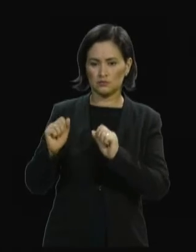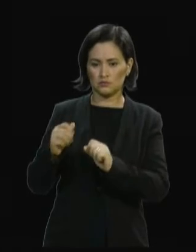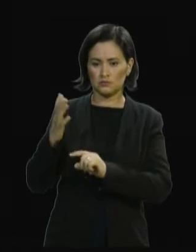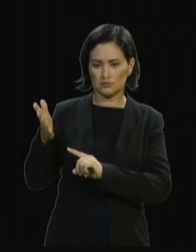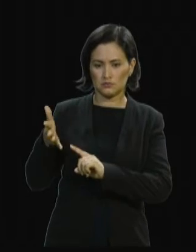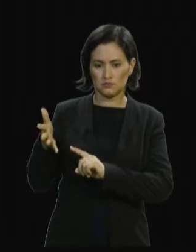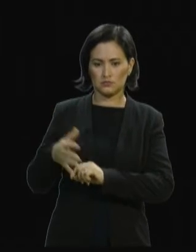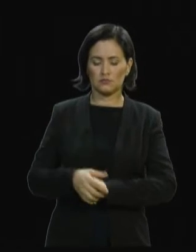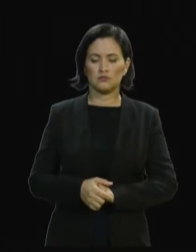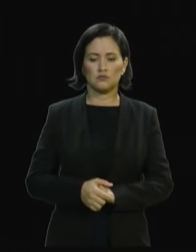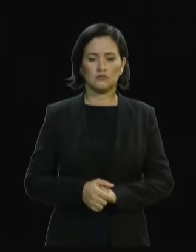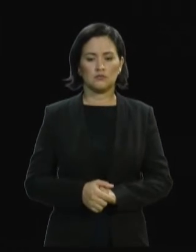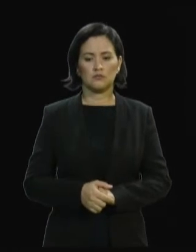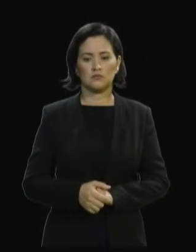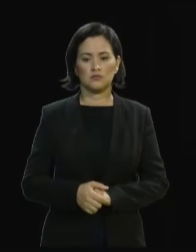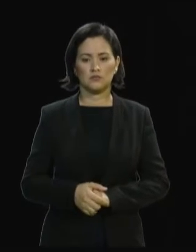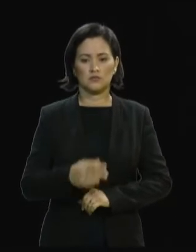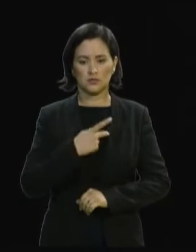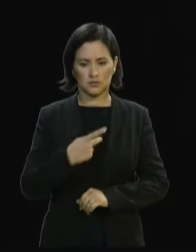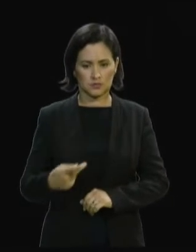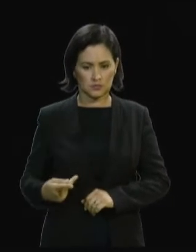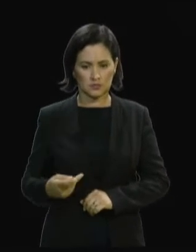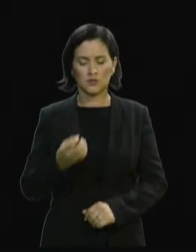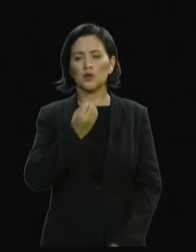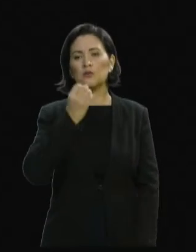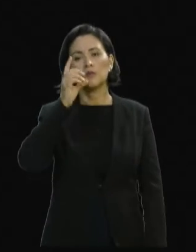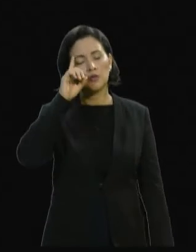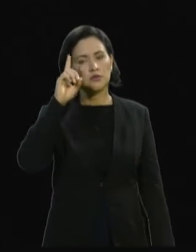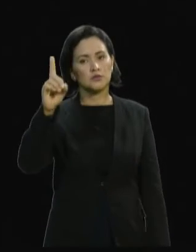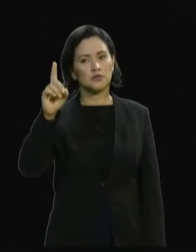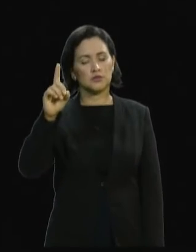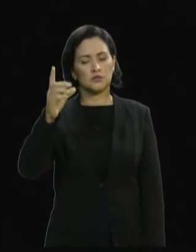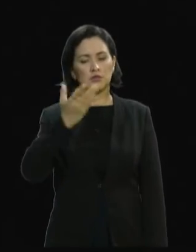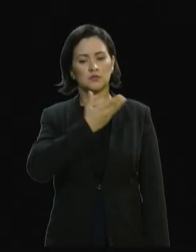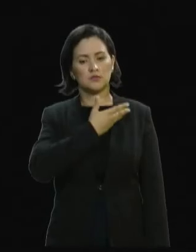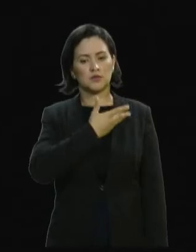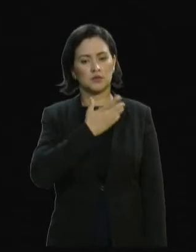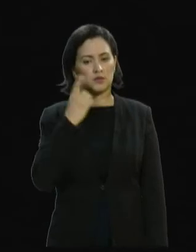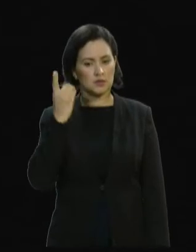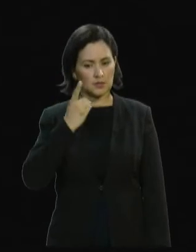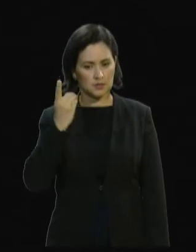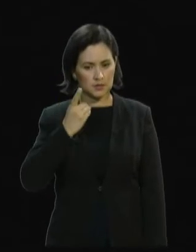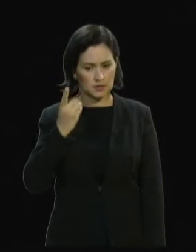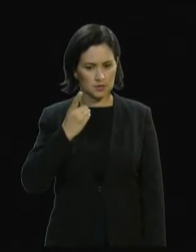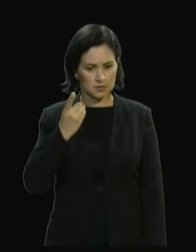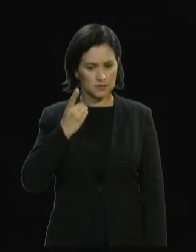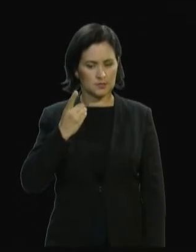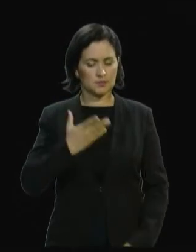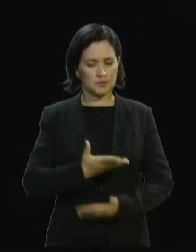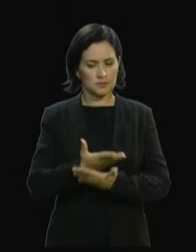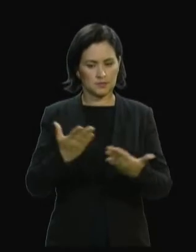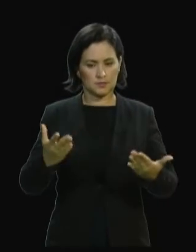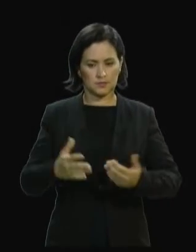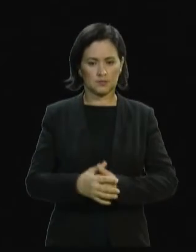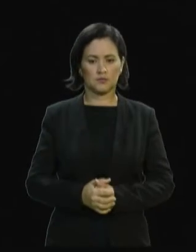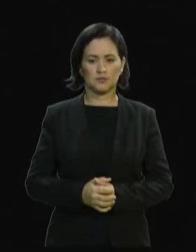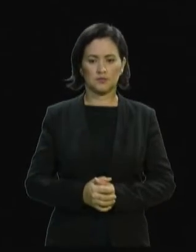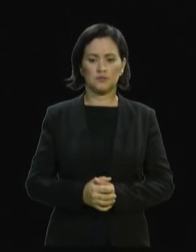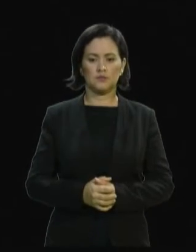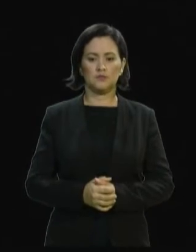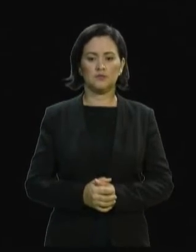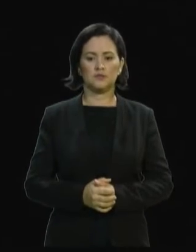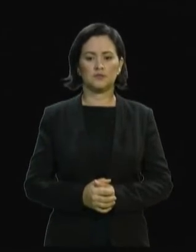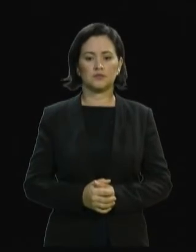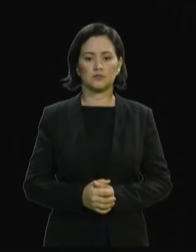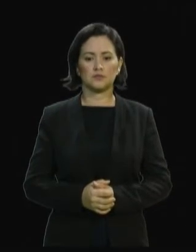Senhor presidente, muito bom dia aos colegas deputados e deputadas. Eu queria me posicionar